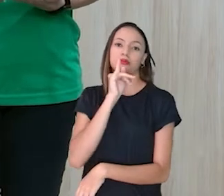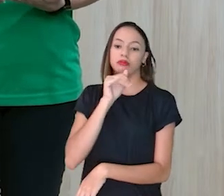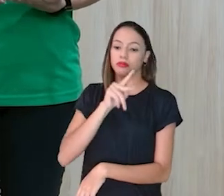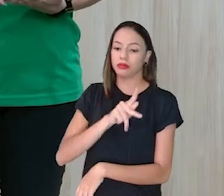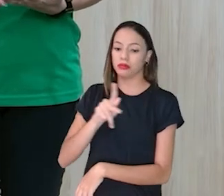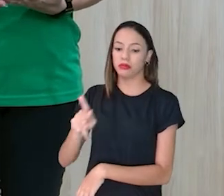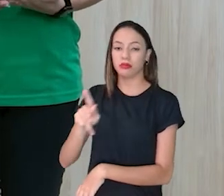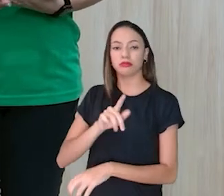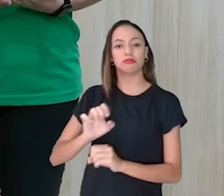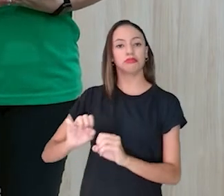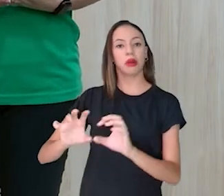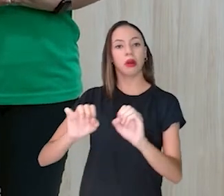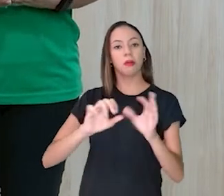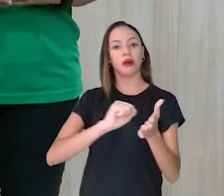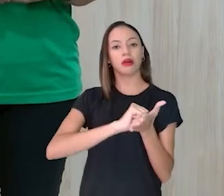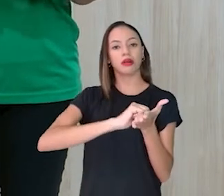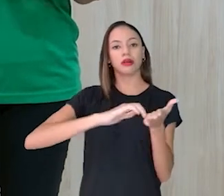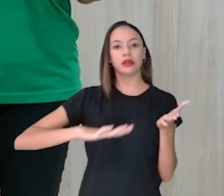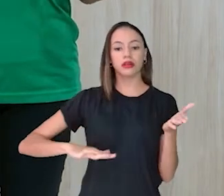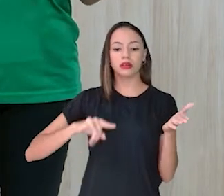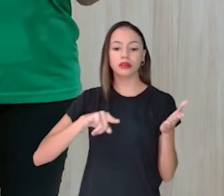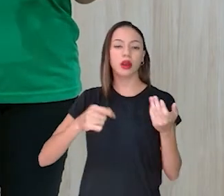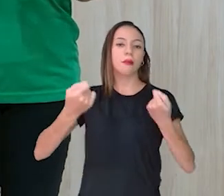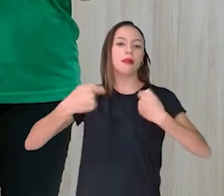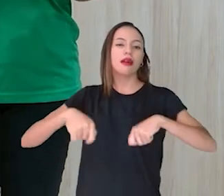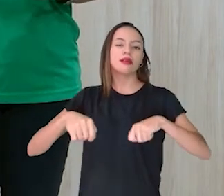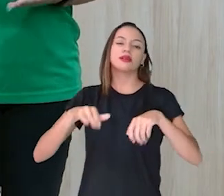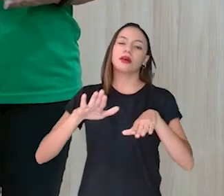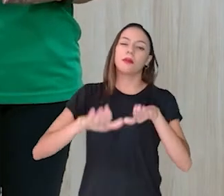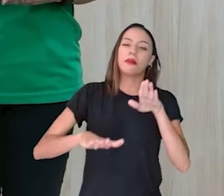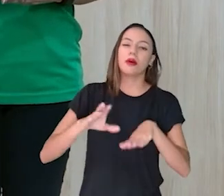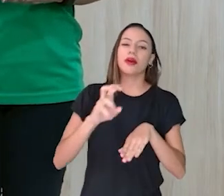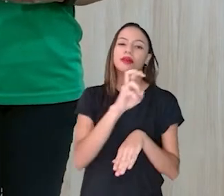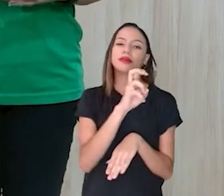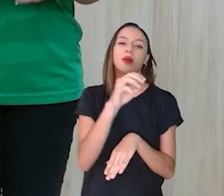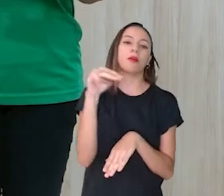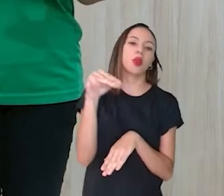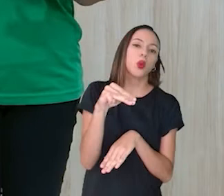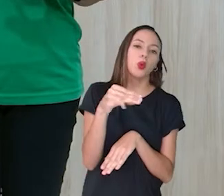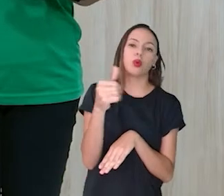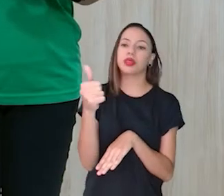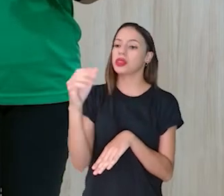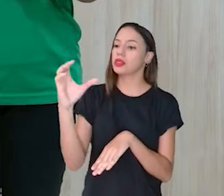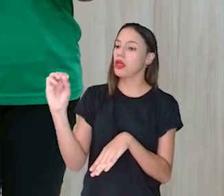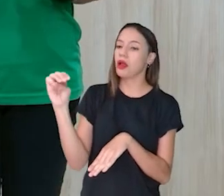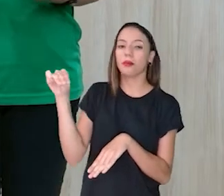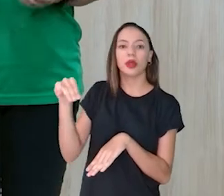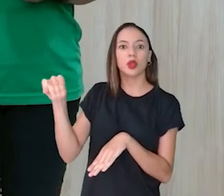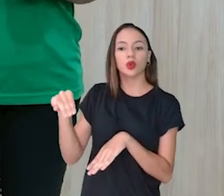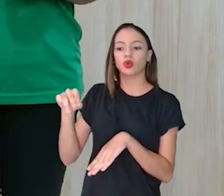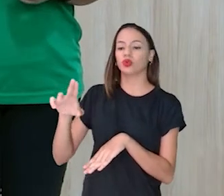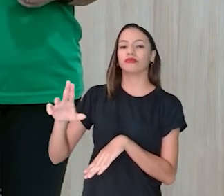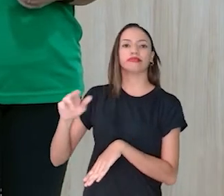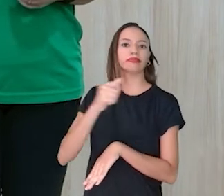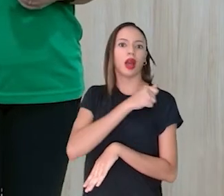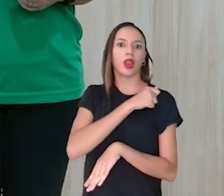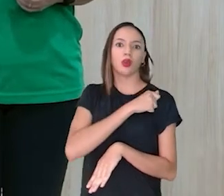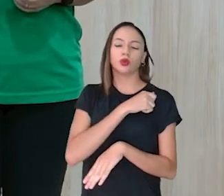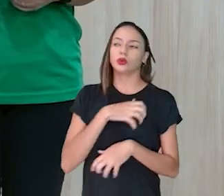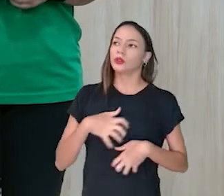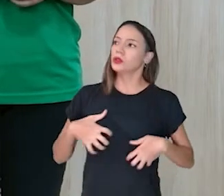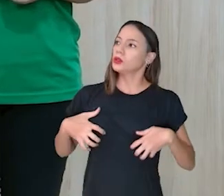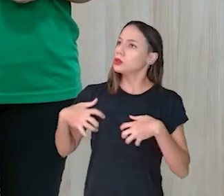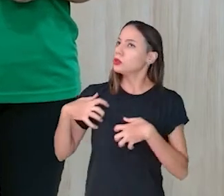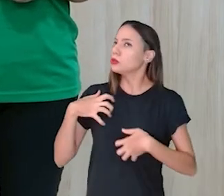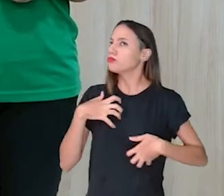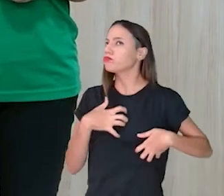ali passando uma atividade que precisa de 5 ou 10 minutos, aquela impaciência, a